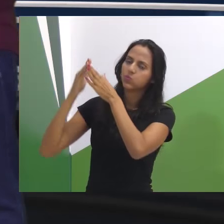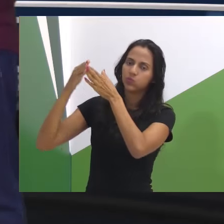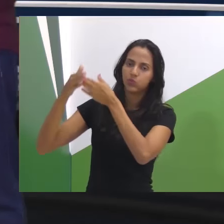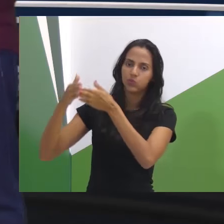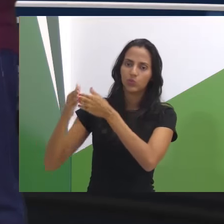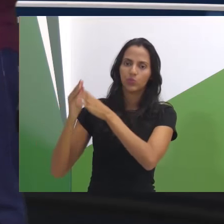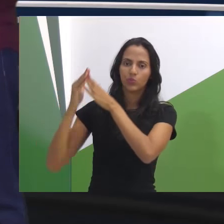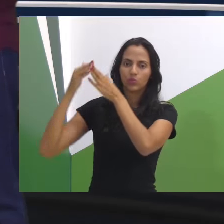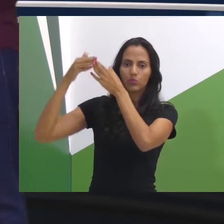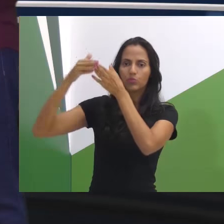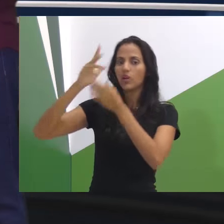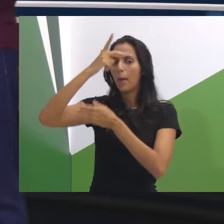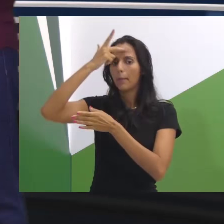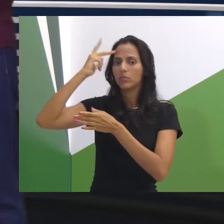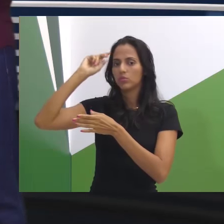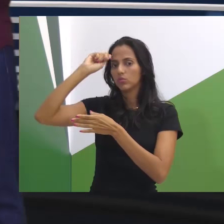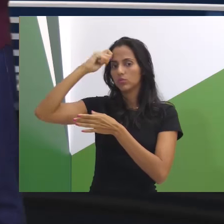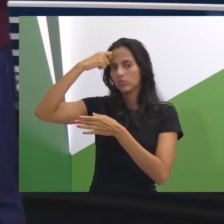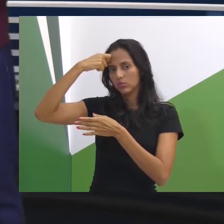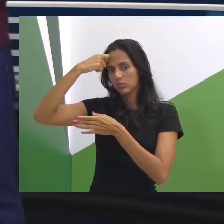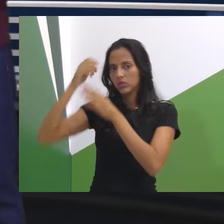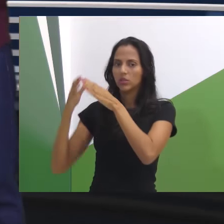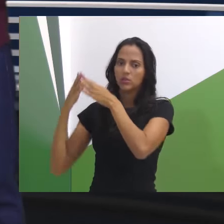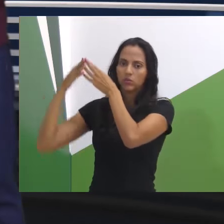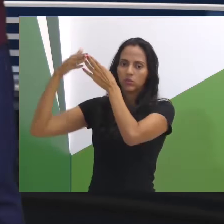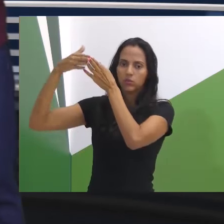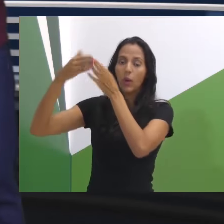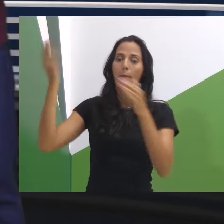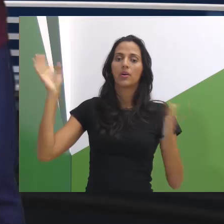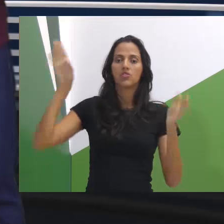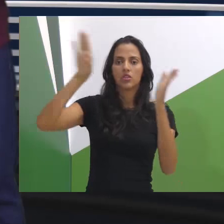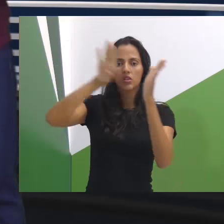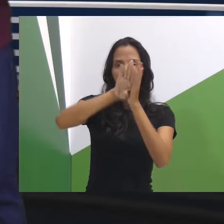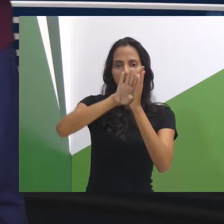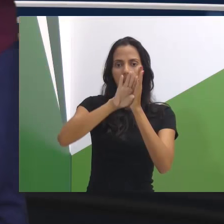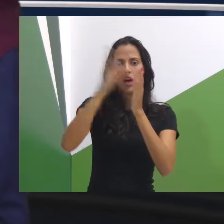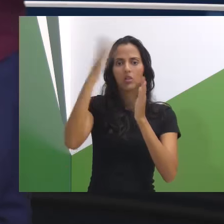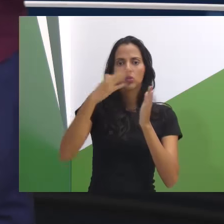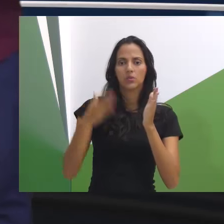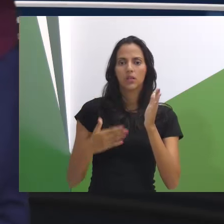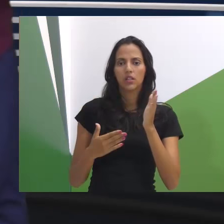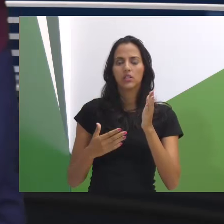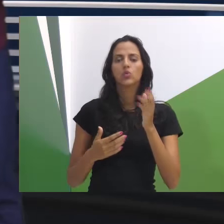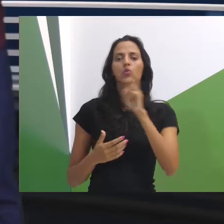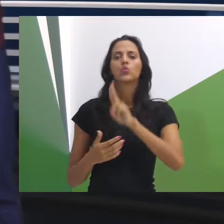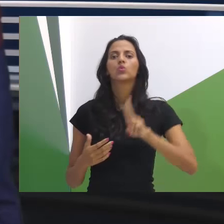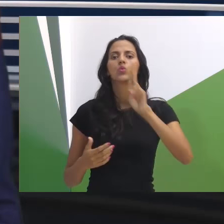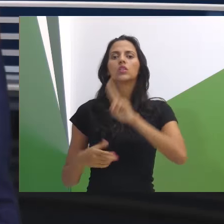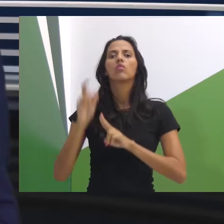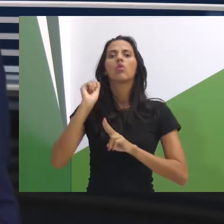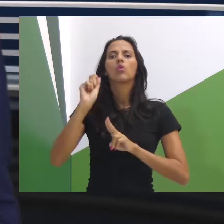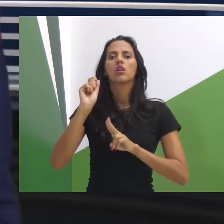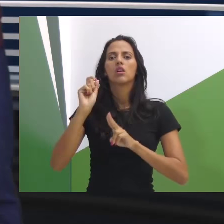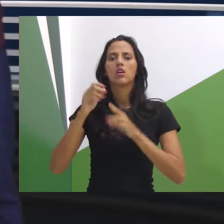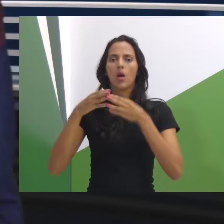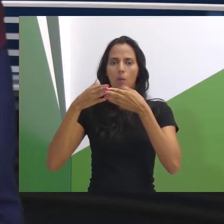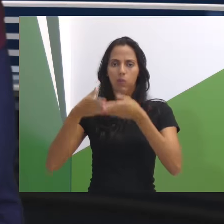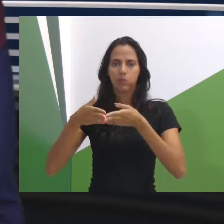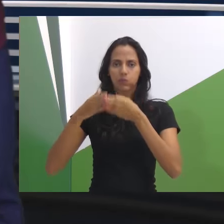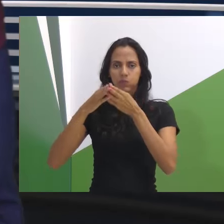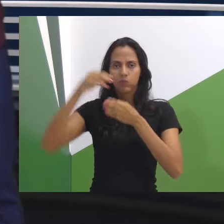trazer os escravos Até o Brasil Eles utilizavam O que? O navio negreiro O navio